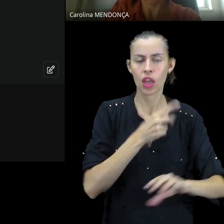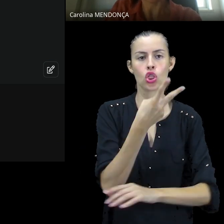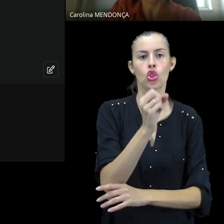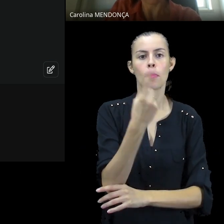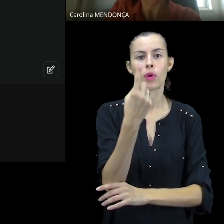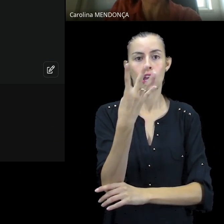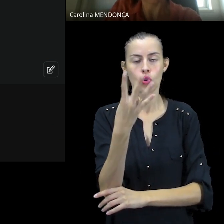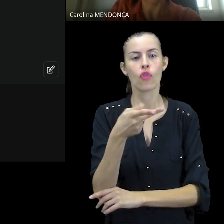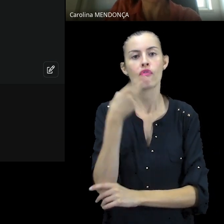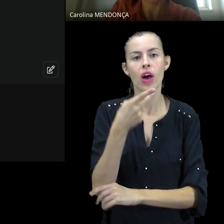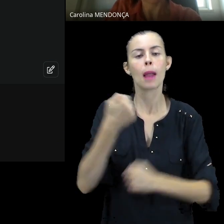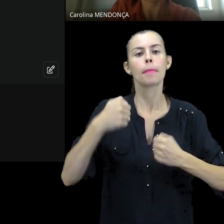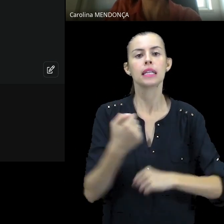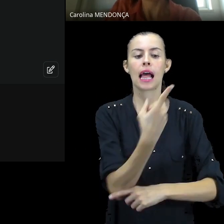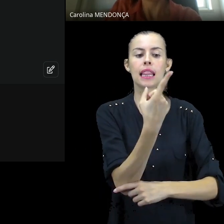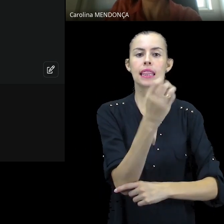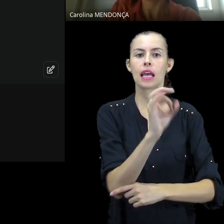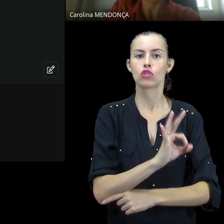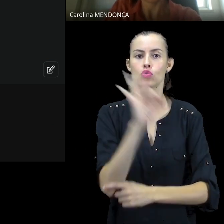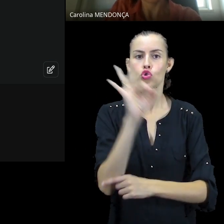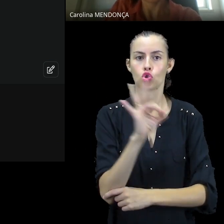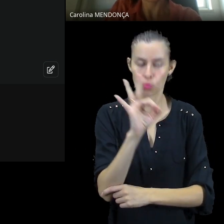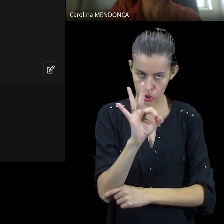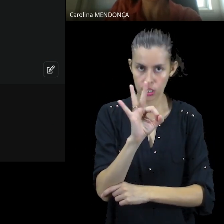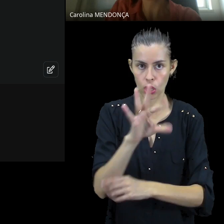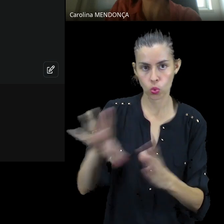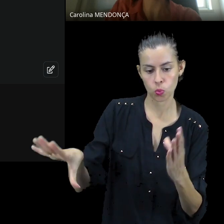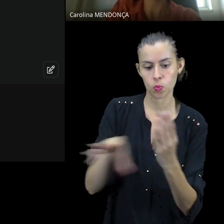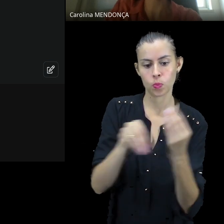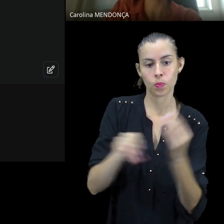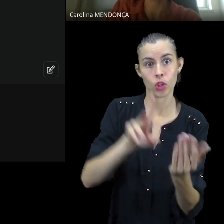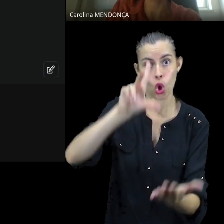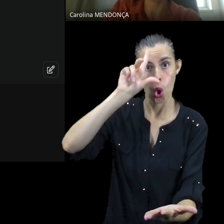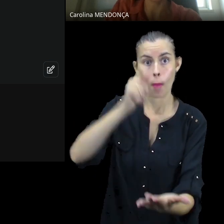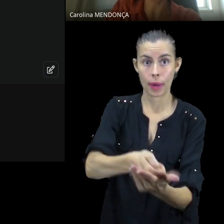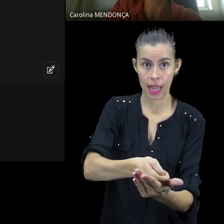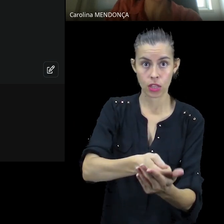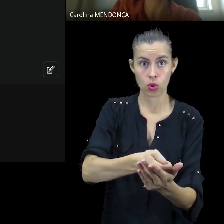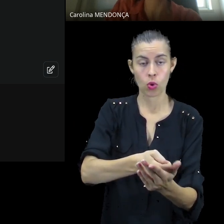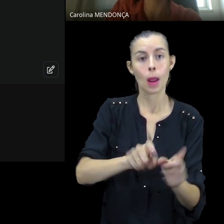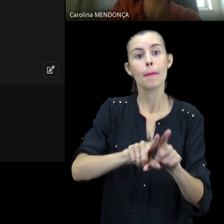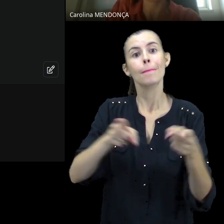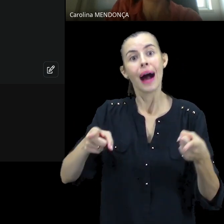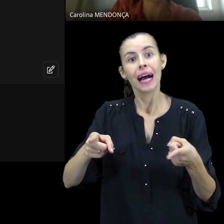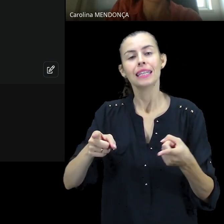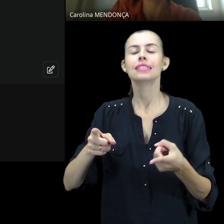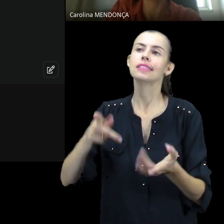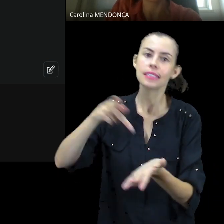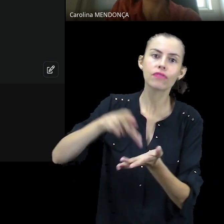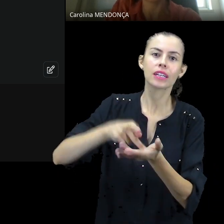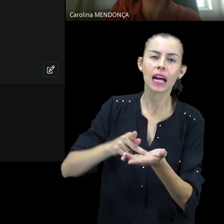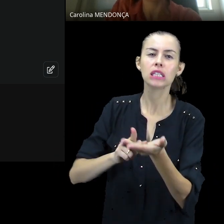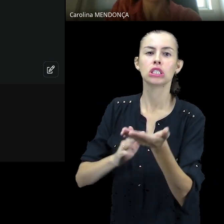2014, coloca os 10% de extensão obrigatório dentro dos cursos, mas a gente, pela parte da extensão, só veio ter uma regulamentação